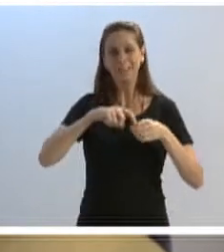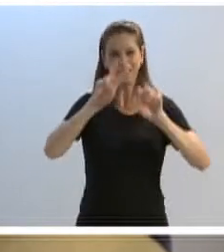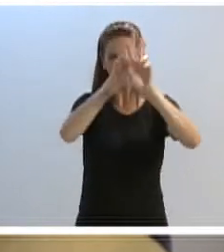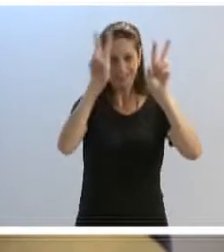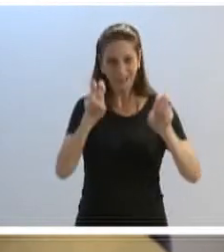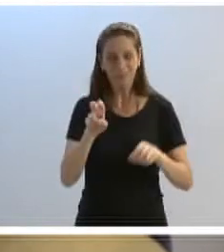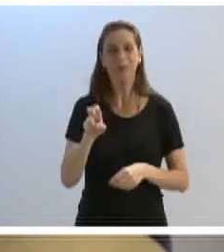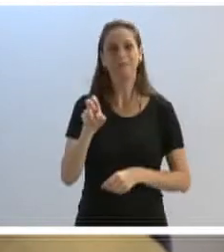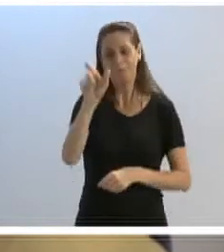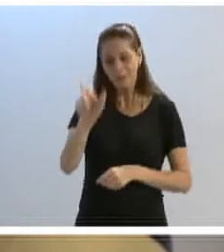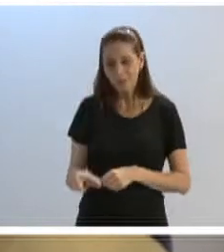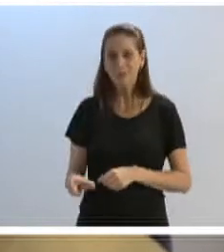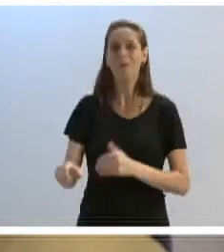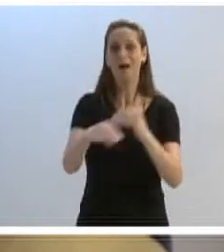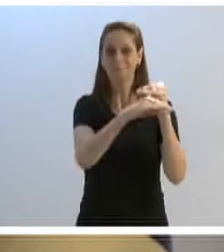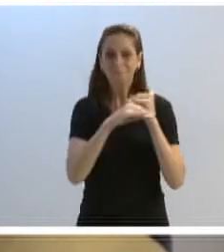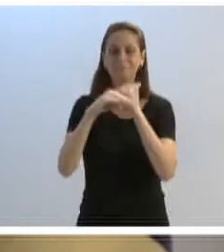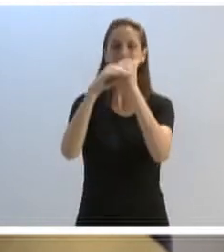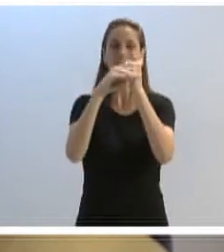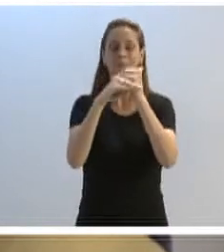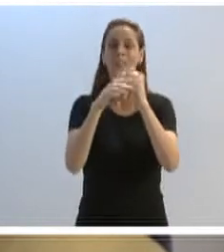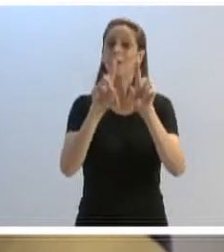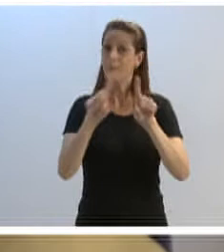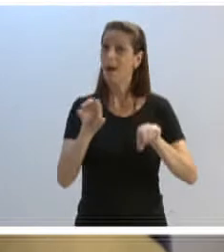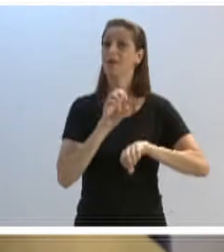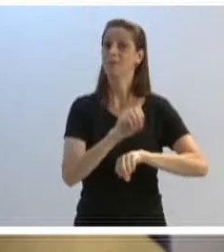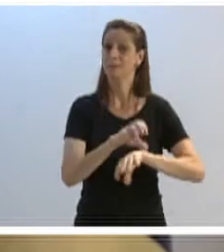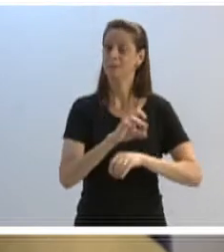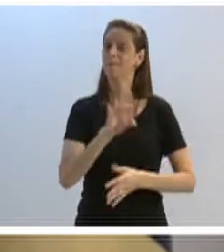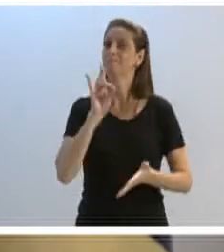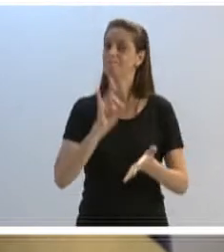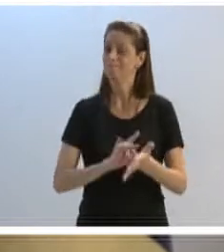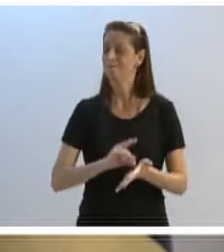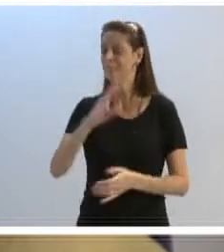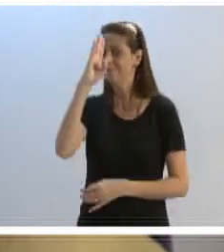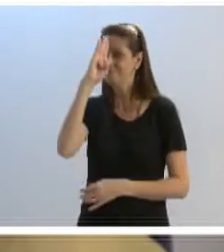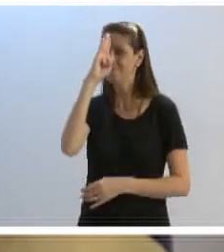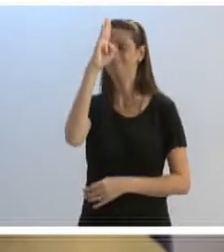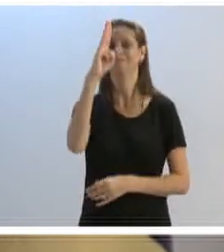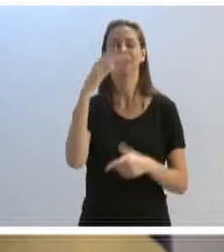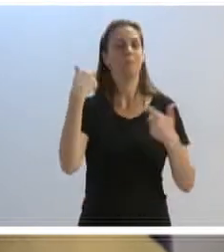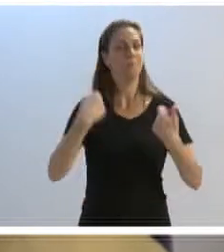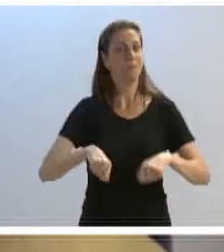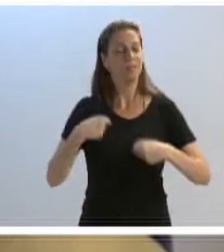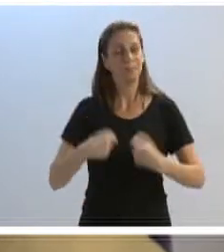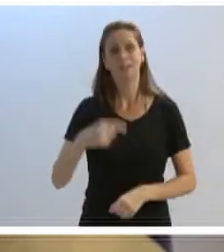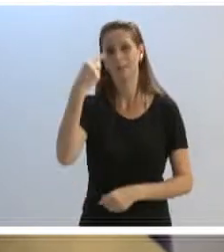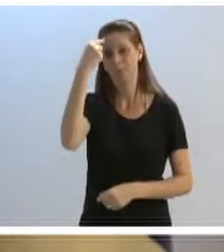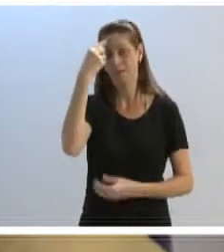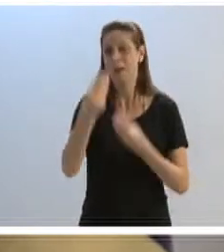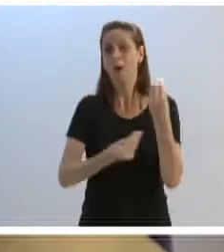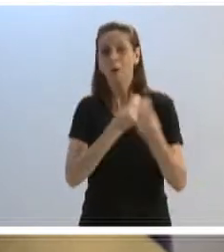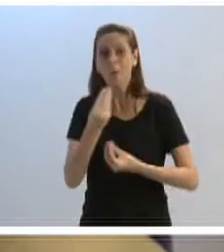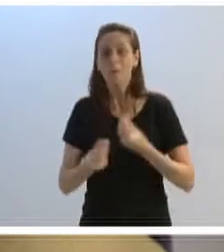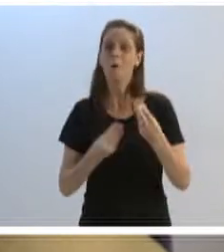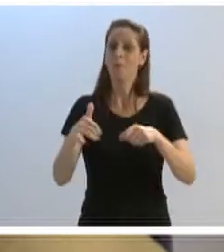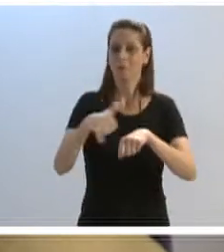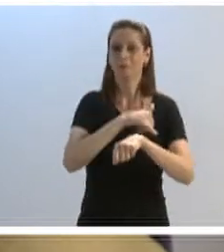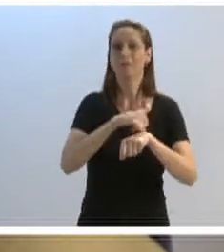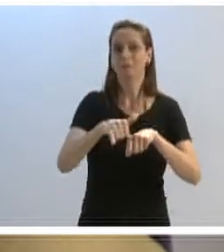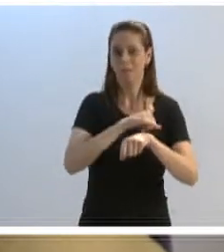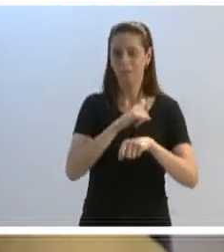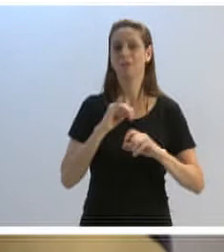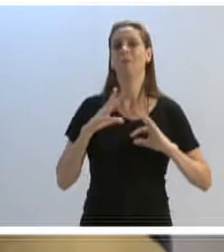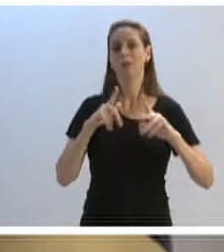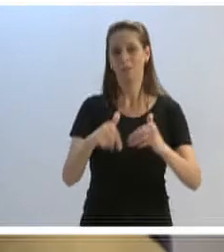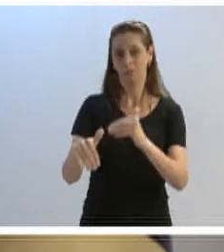educação, sobretudo, é um dos principais pilares e ela precisa ser pensada e executada para